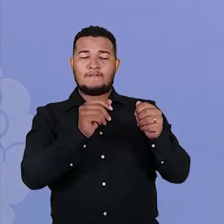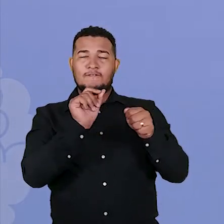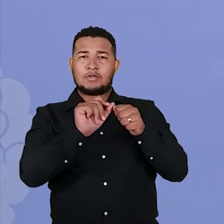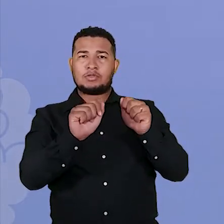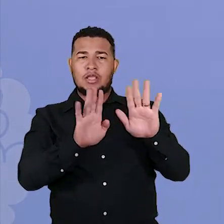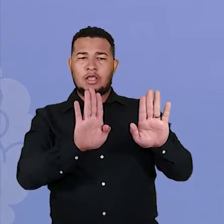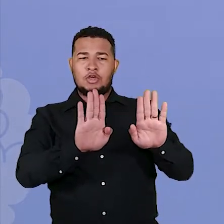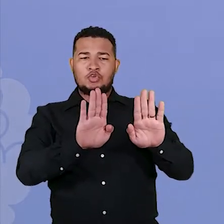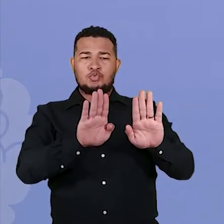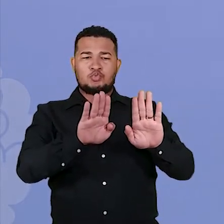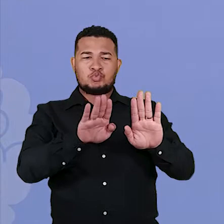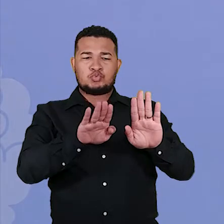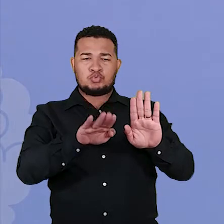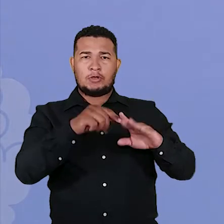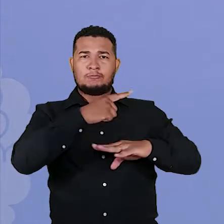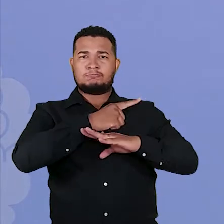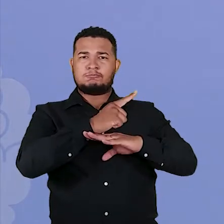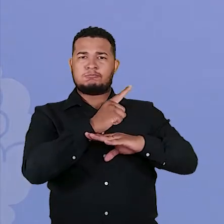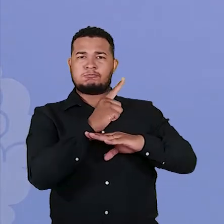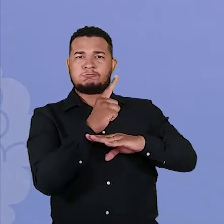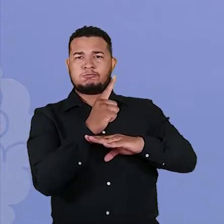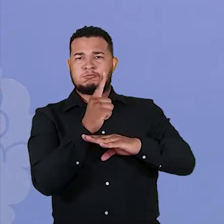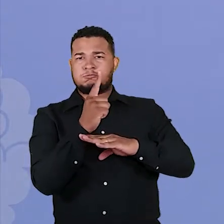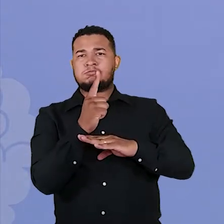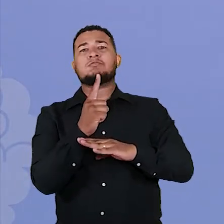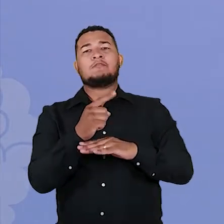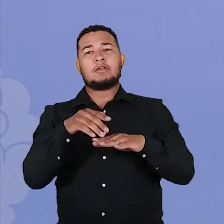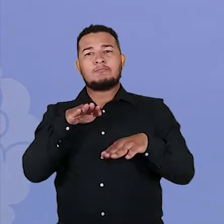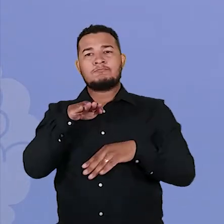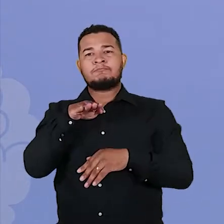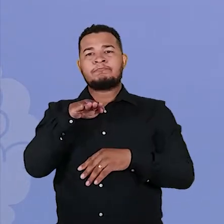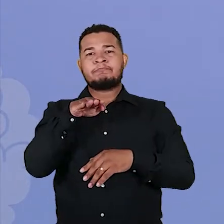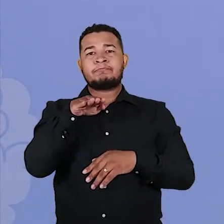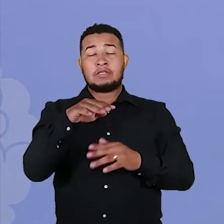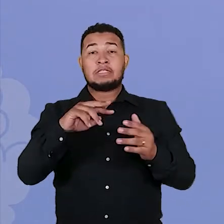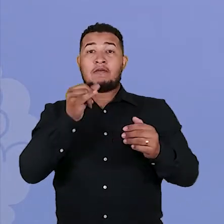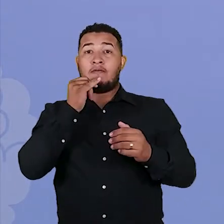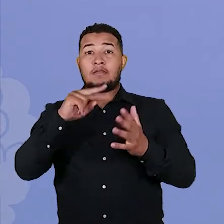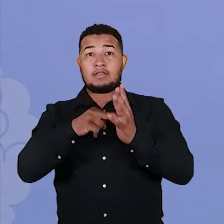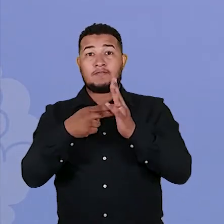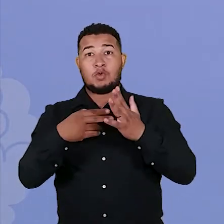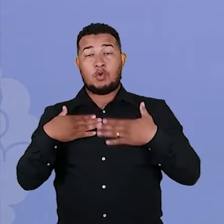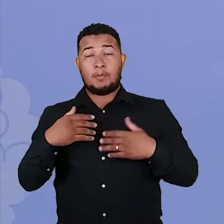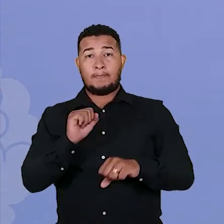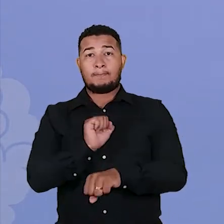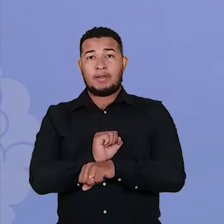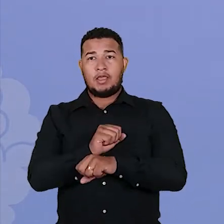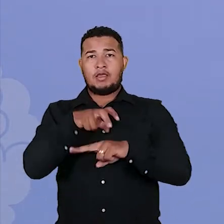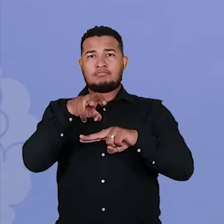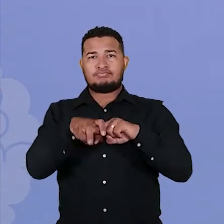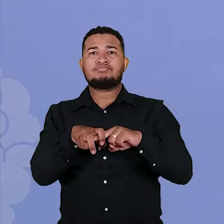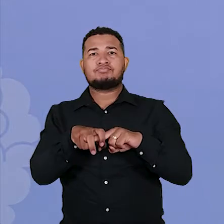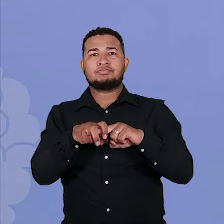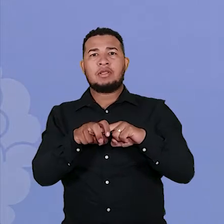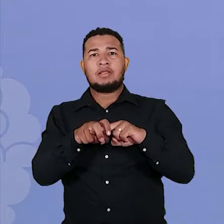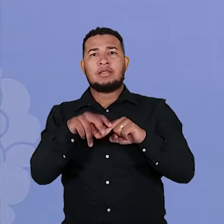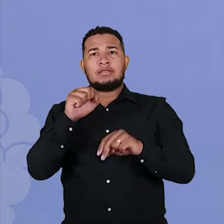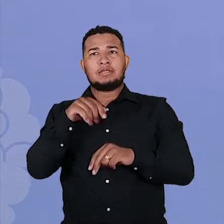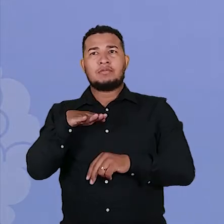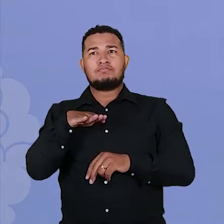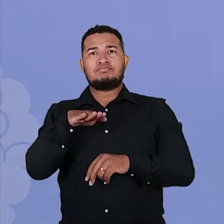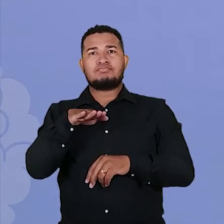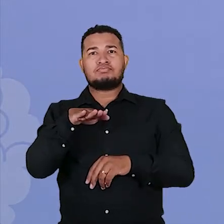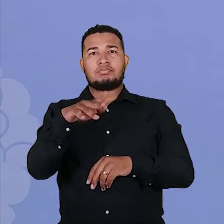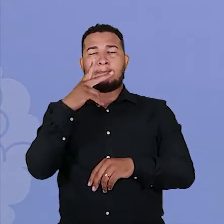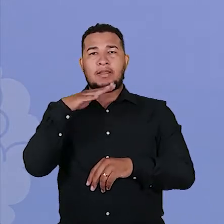acelera, né, para sair da garagem, se ele sair de frente, né? Então, o seu corpo está parado, sentado. Então, quando ele acelera,